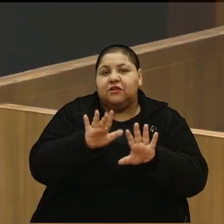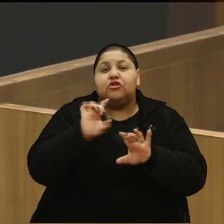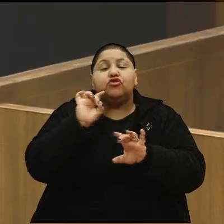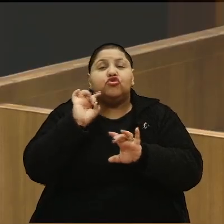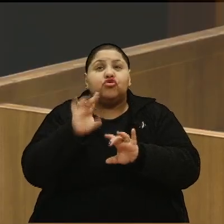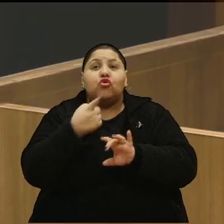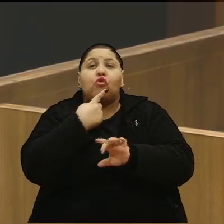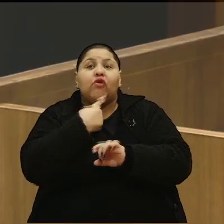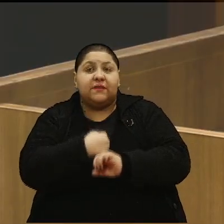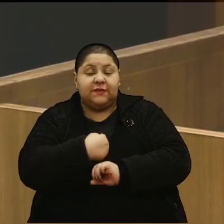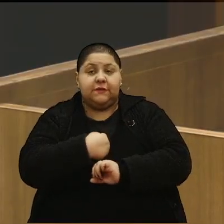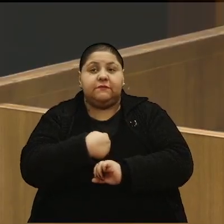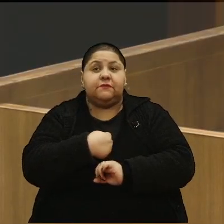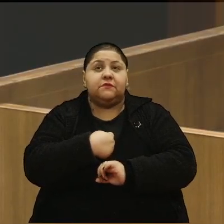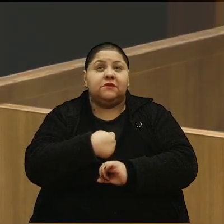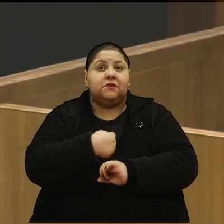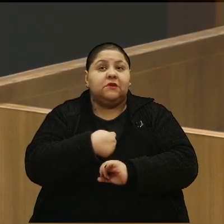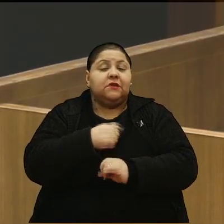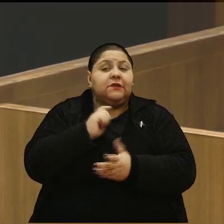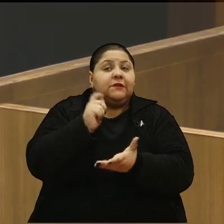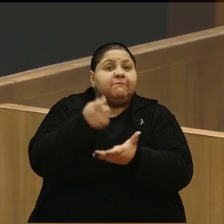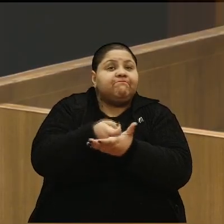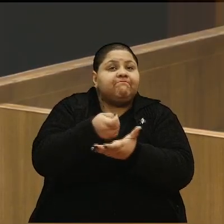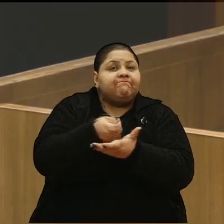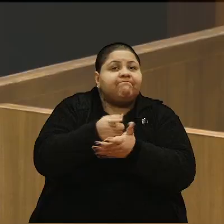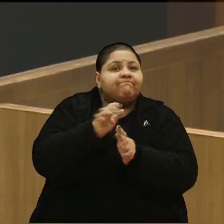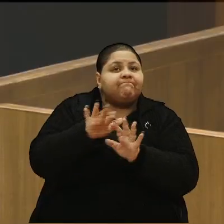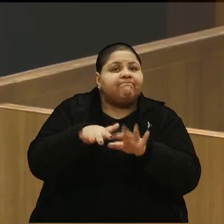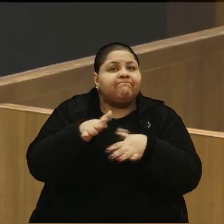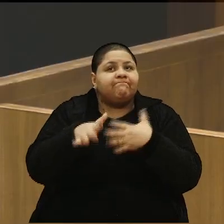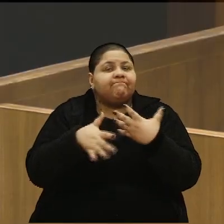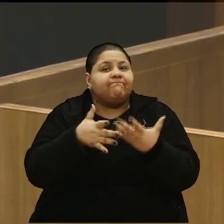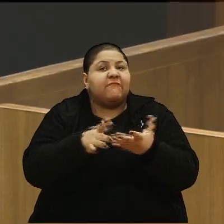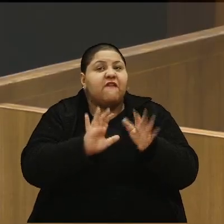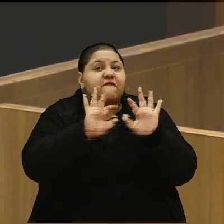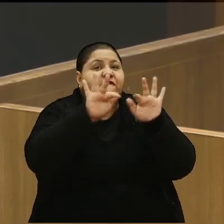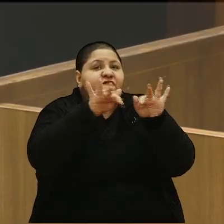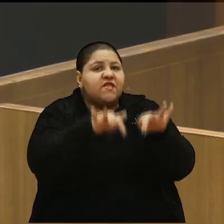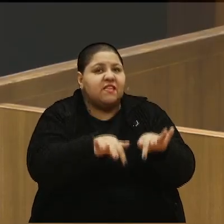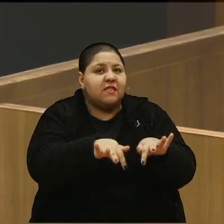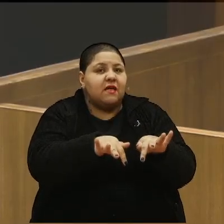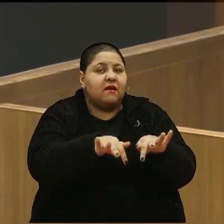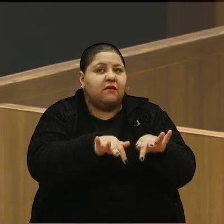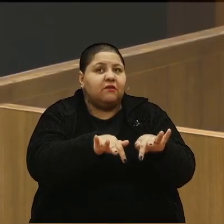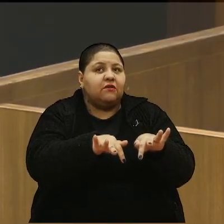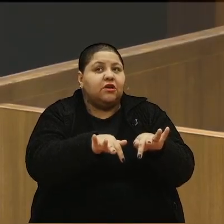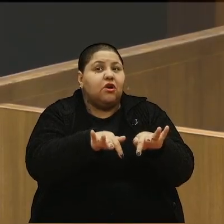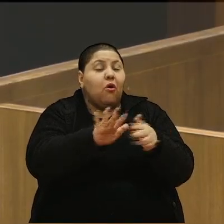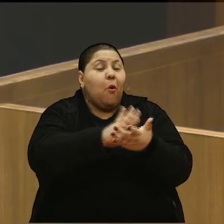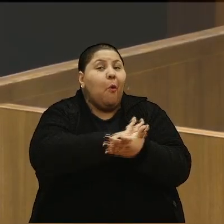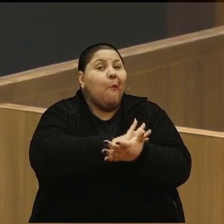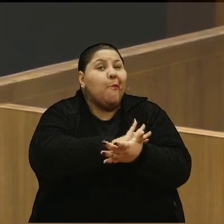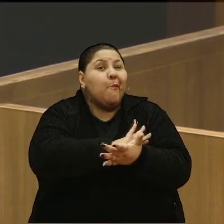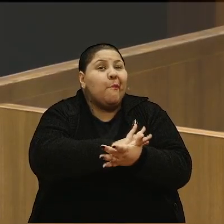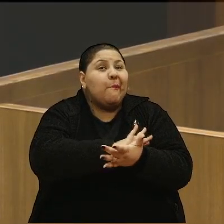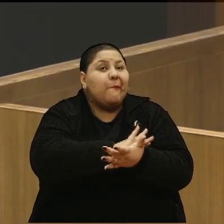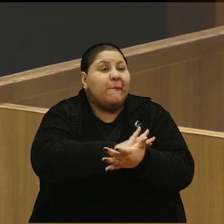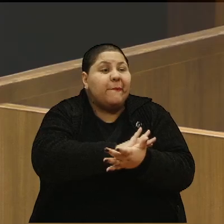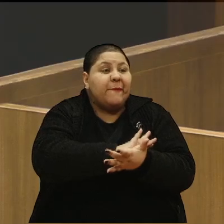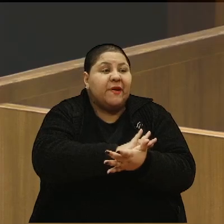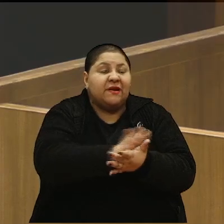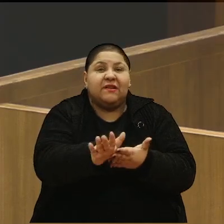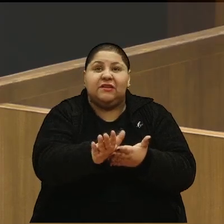só gostaria que nós tentássemos cada vez mais banir essa questão preconceitual,